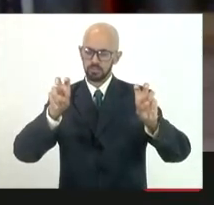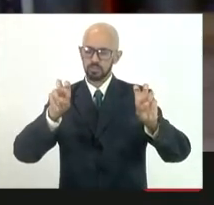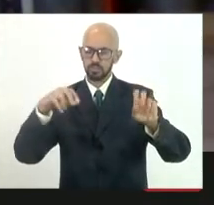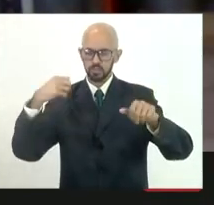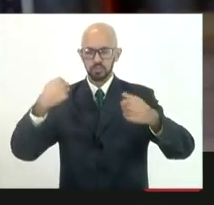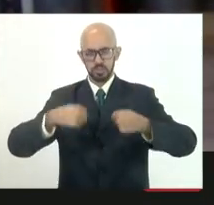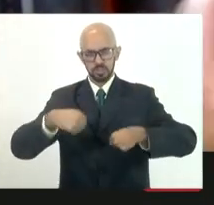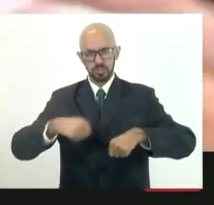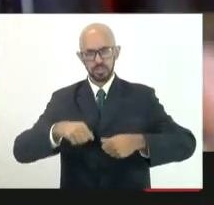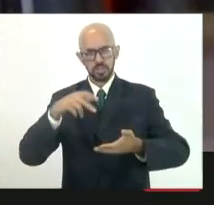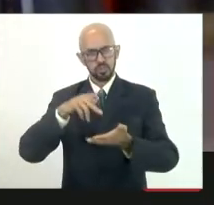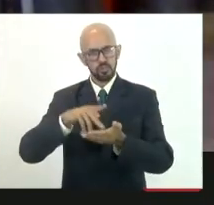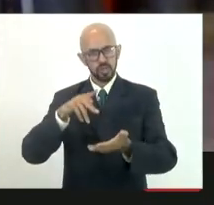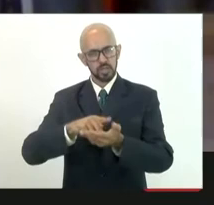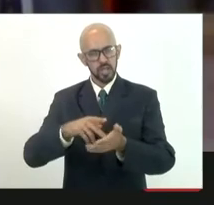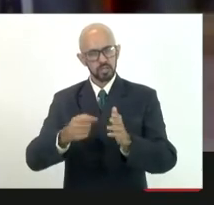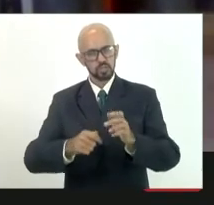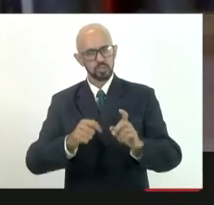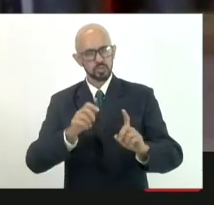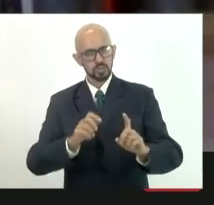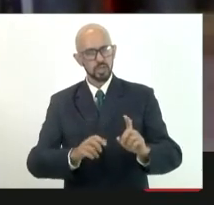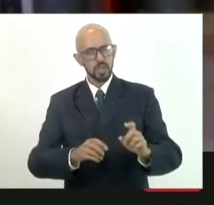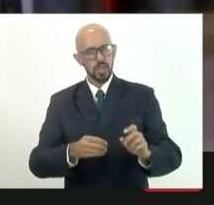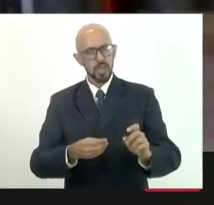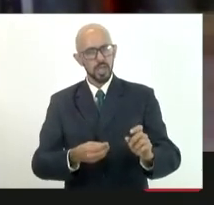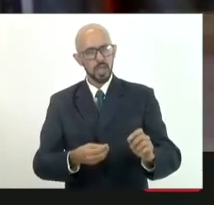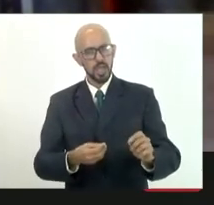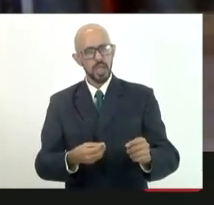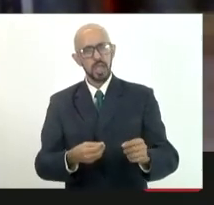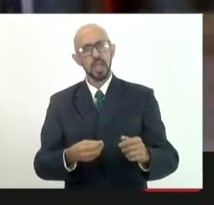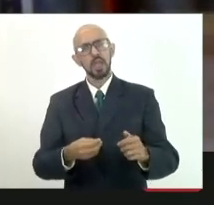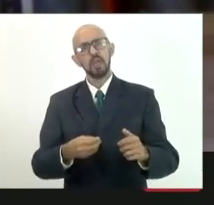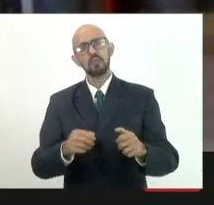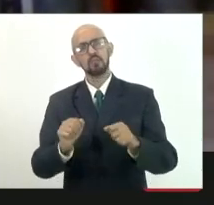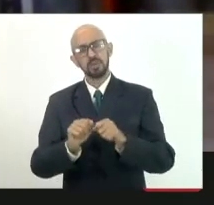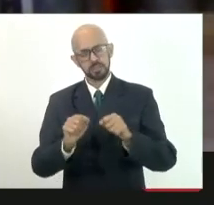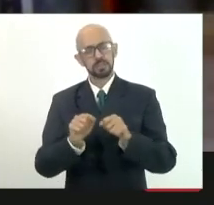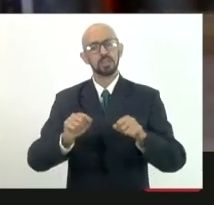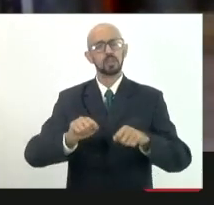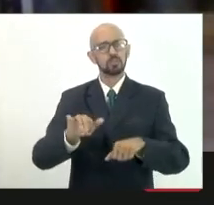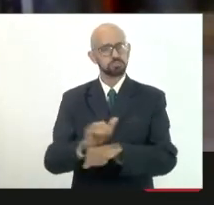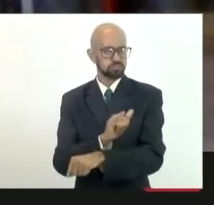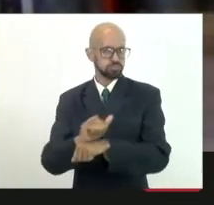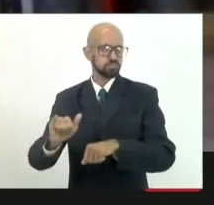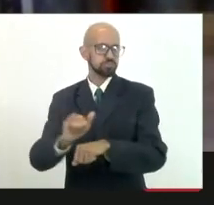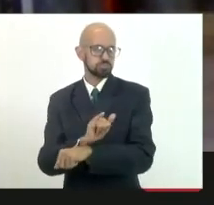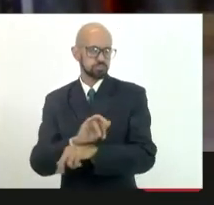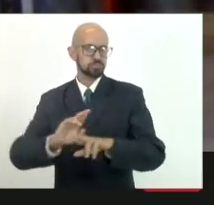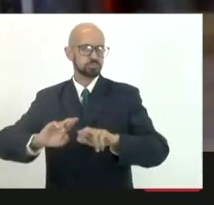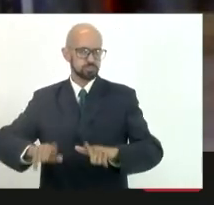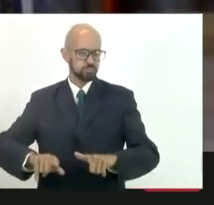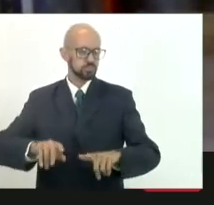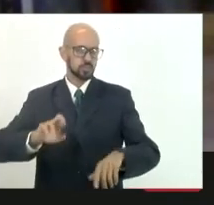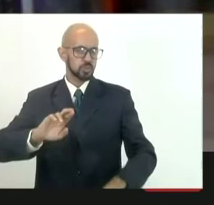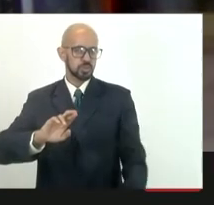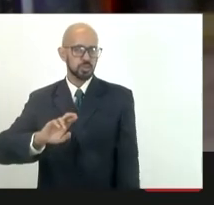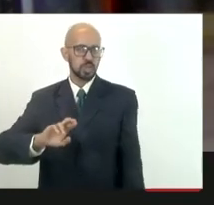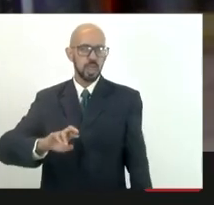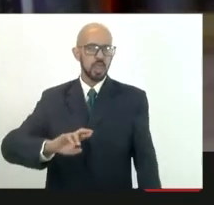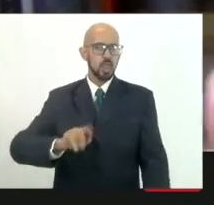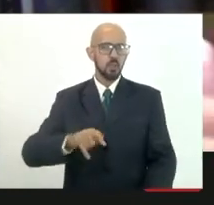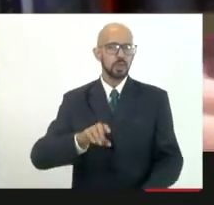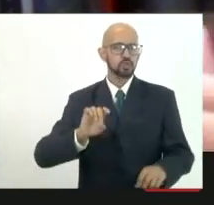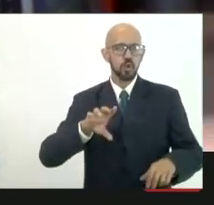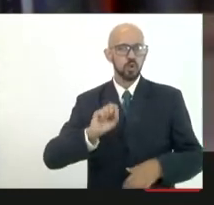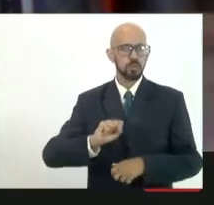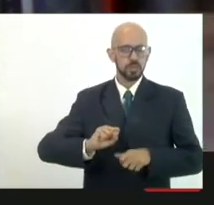realmente dar outra sinalização para a questão. Nesse caso, não há uma omissão apenas de segurança pública